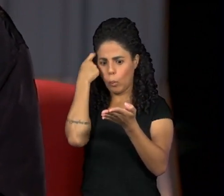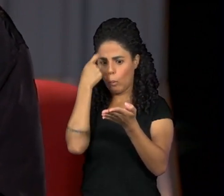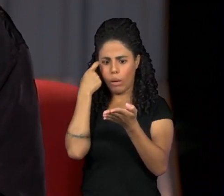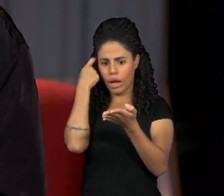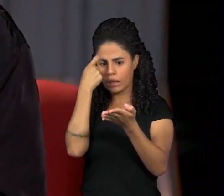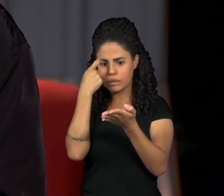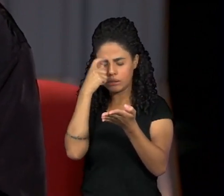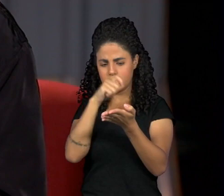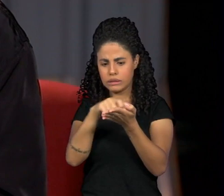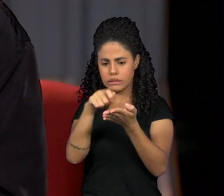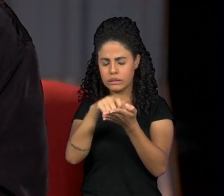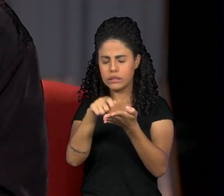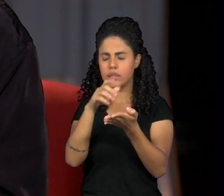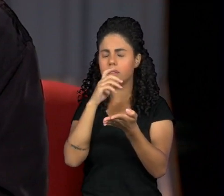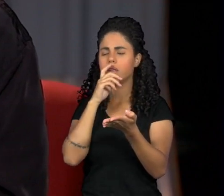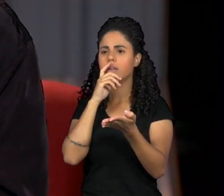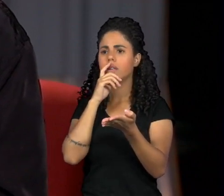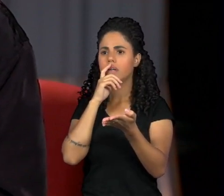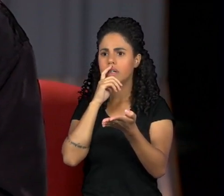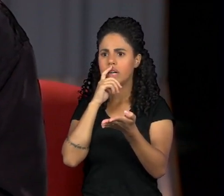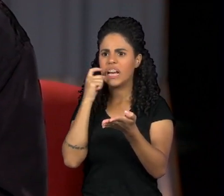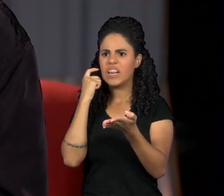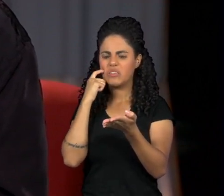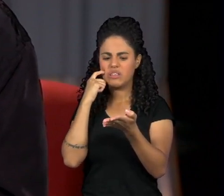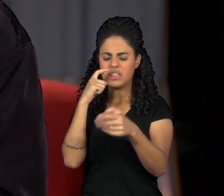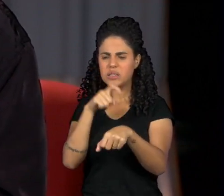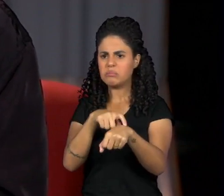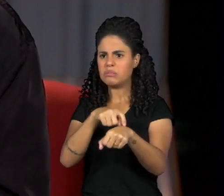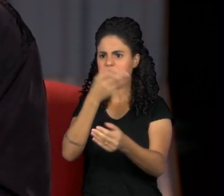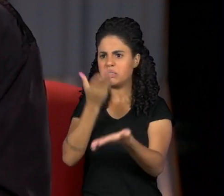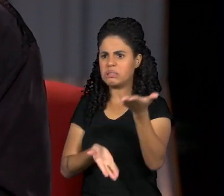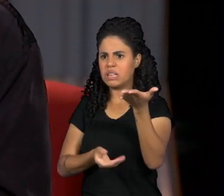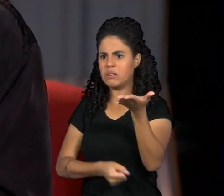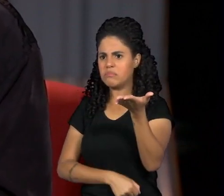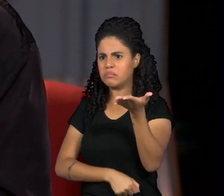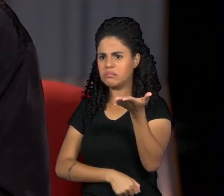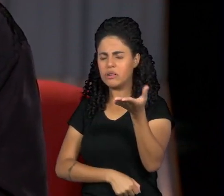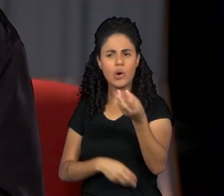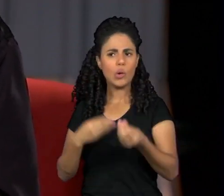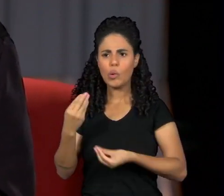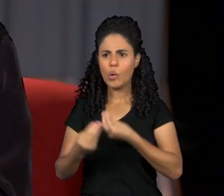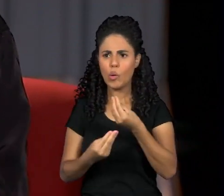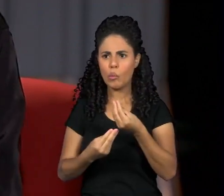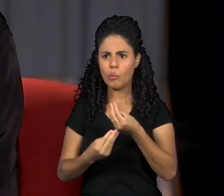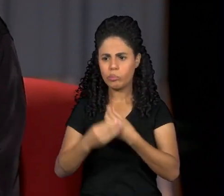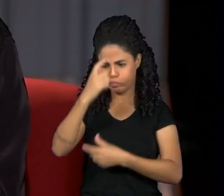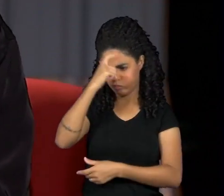escrito ali, mas ela achava que era perda de tempo. Pessoas como nós